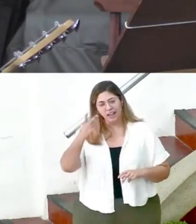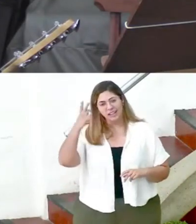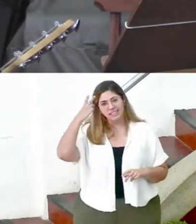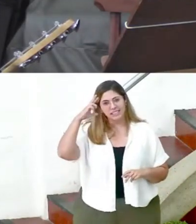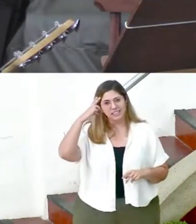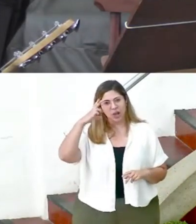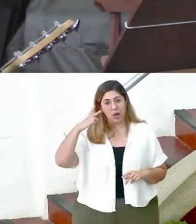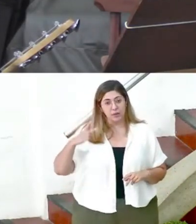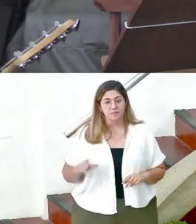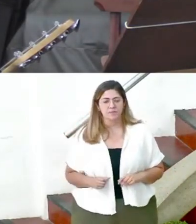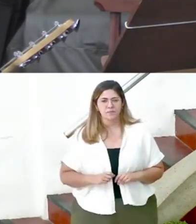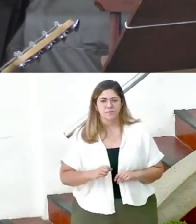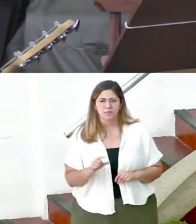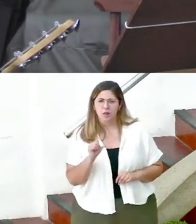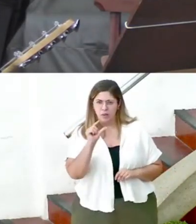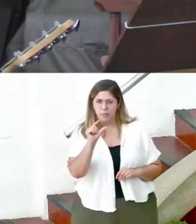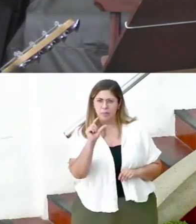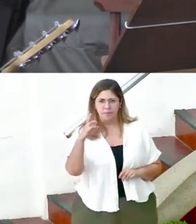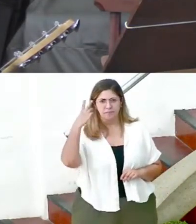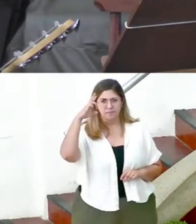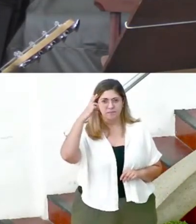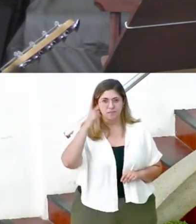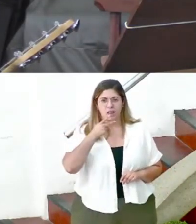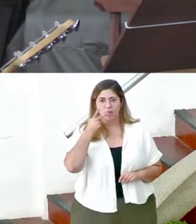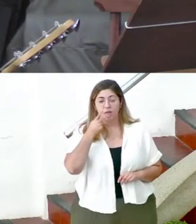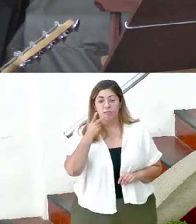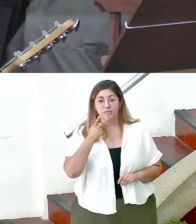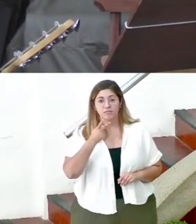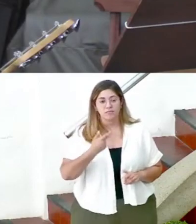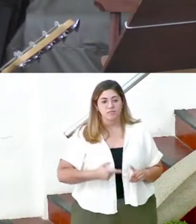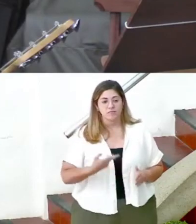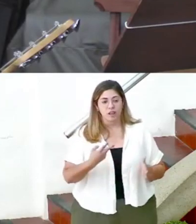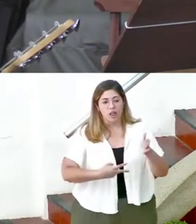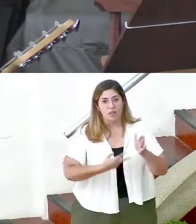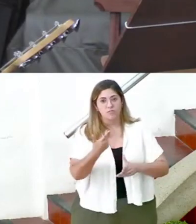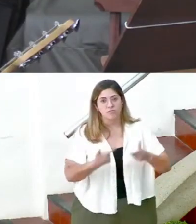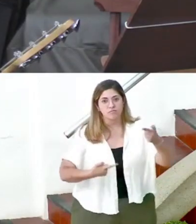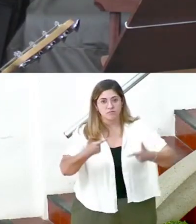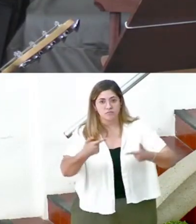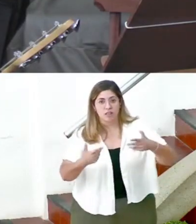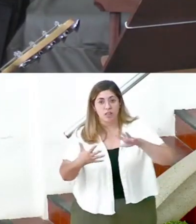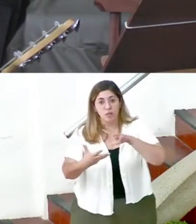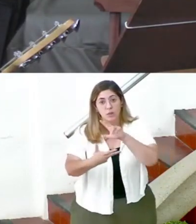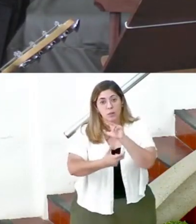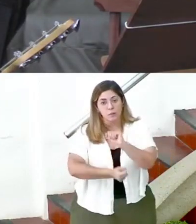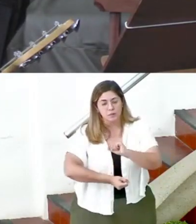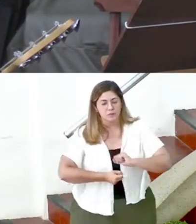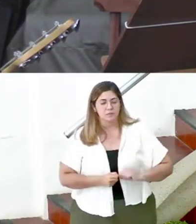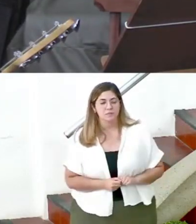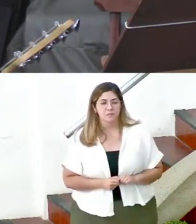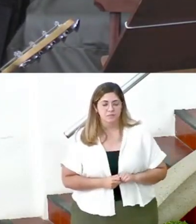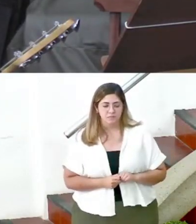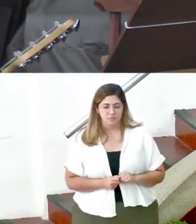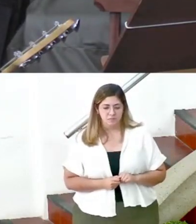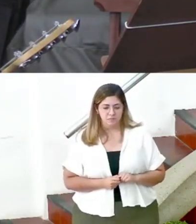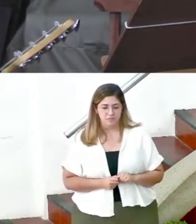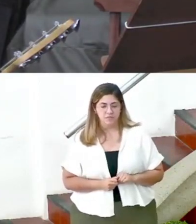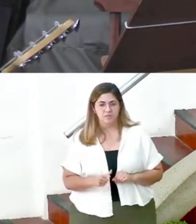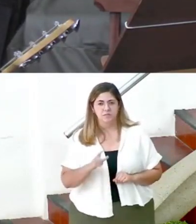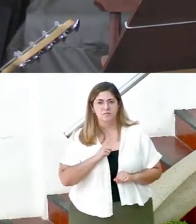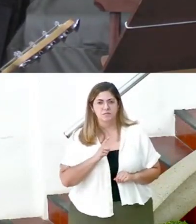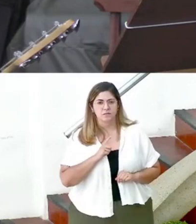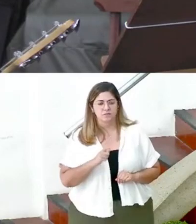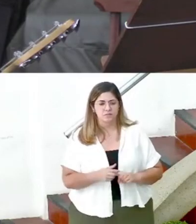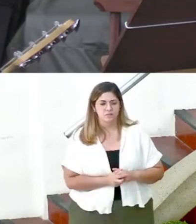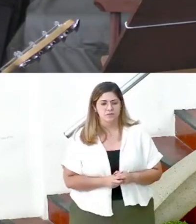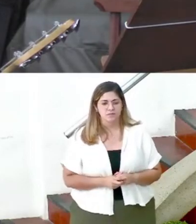um recorte do que aconteceu na Segunda Guerra Mundial. Você sabe que a Segunda Guerra Mundial foi um efeito dramático para